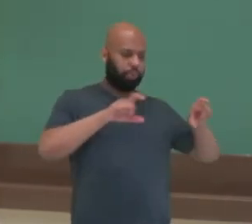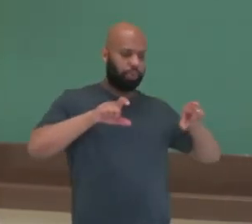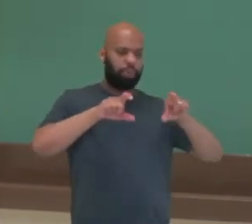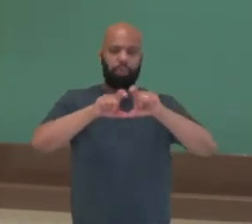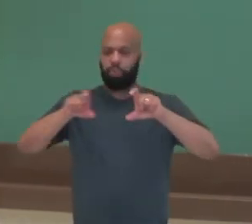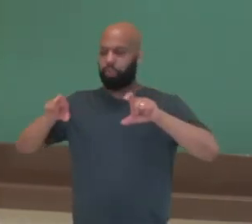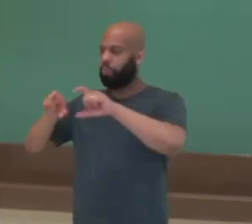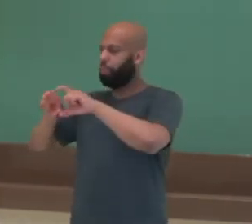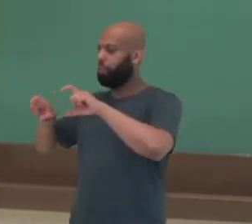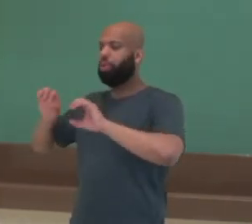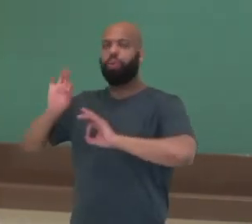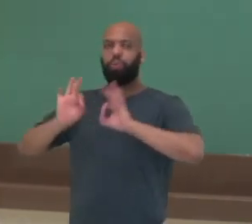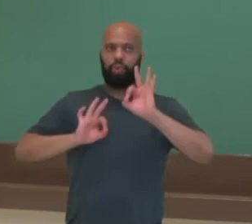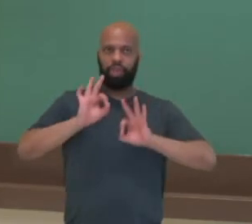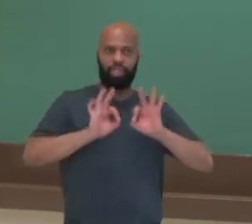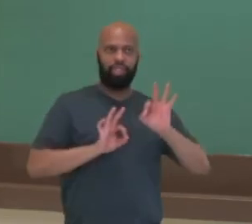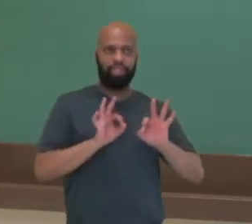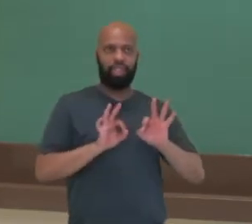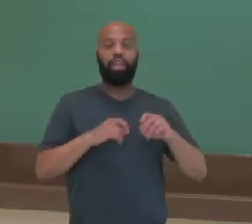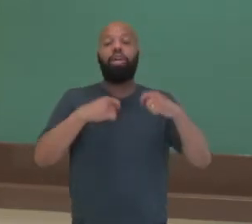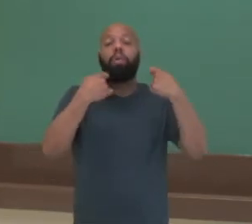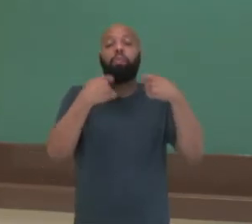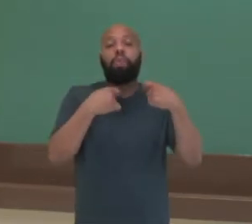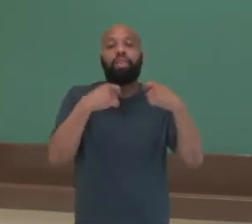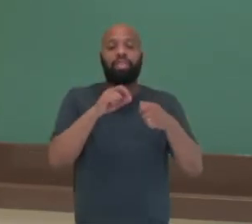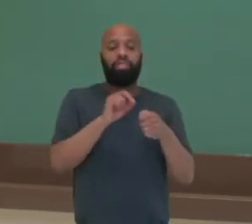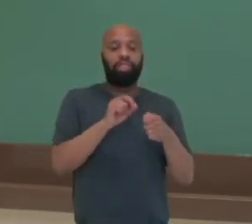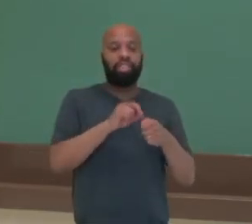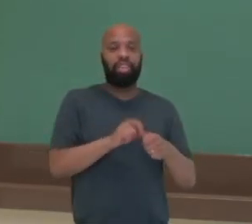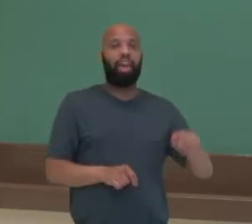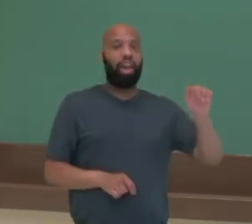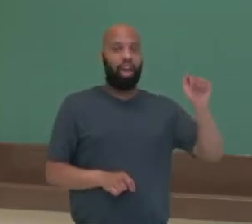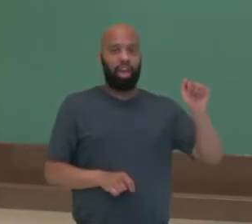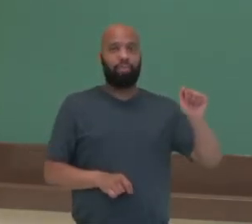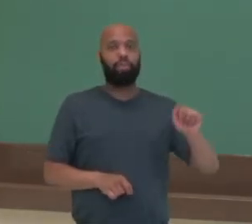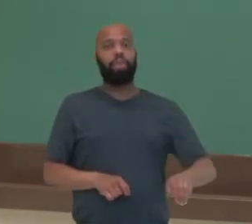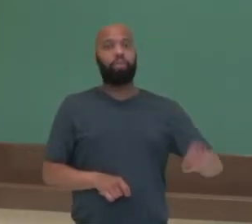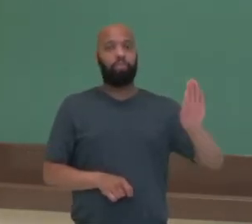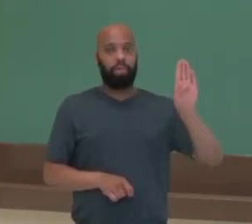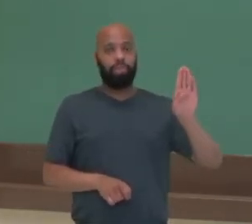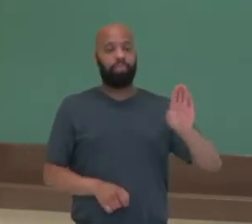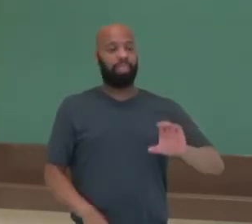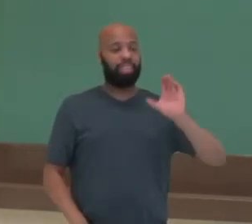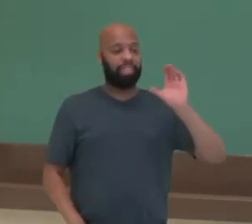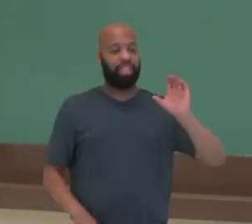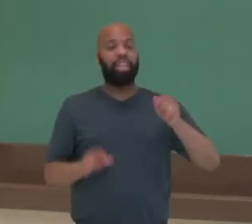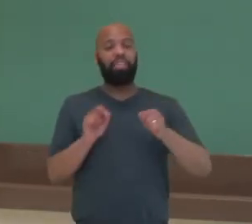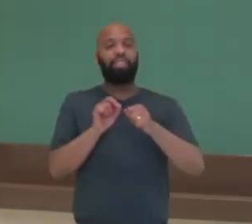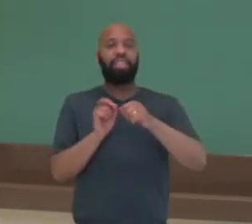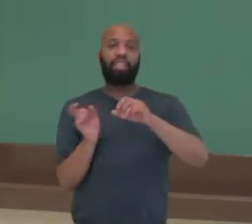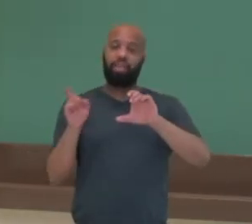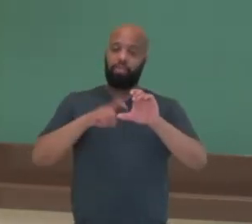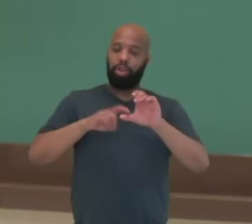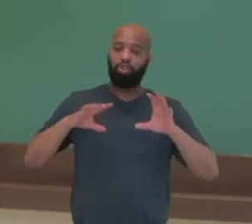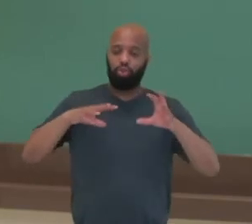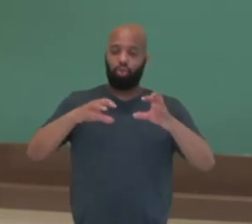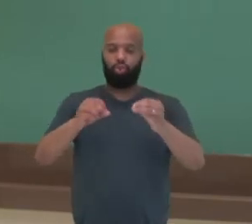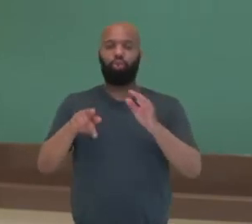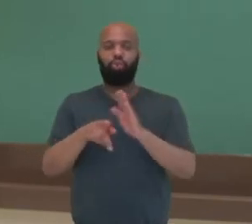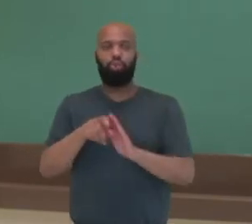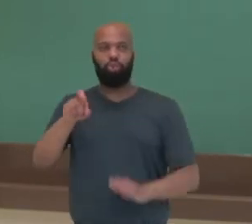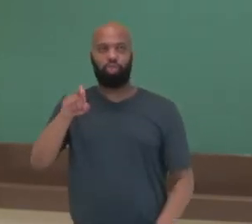E isolar A, B e C em função de X, ok? Então, vamos